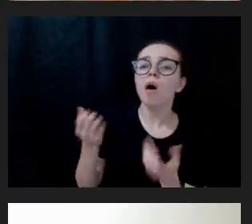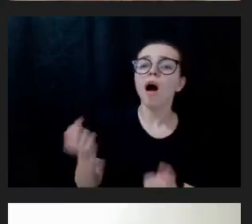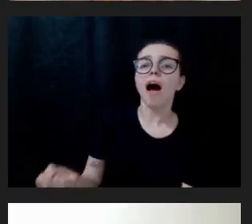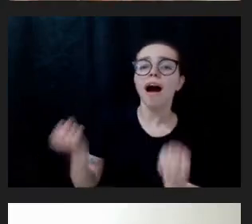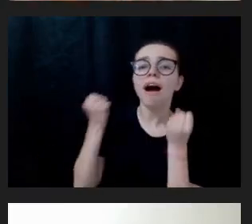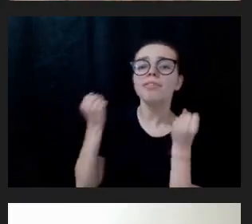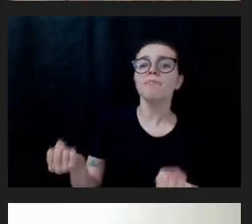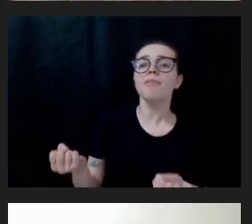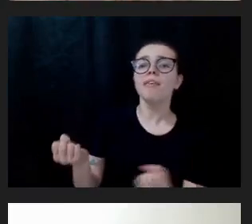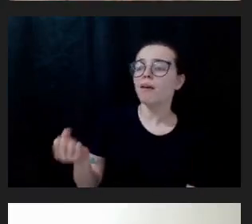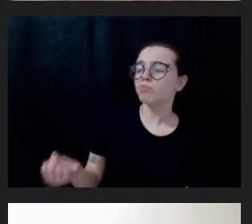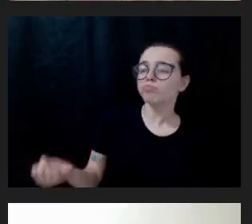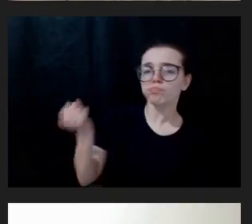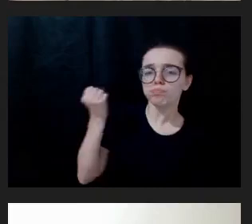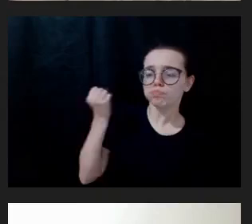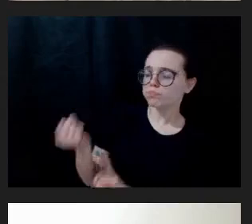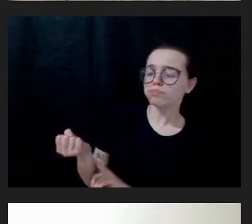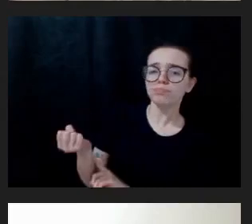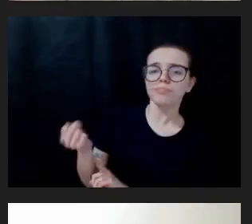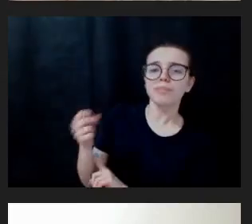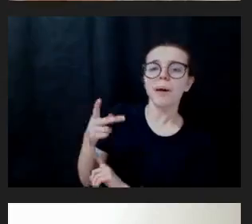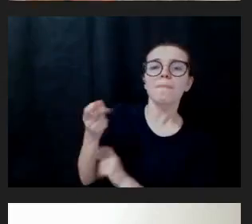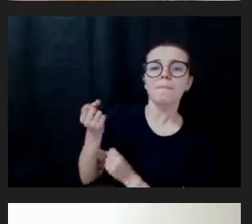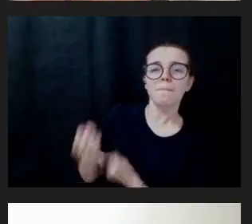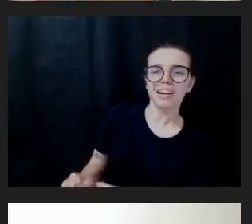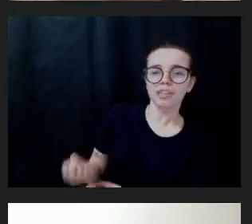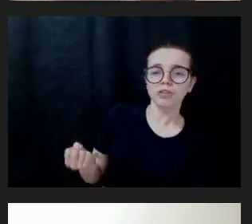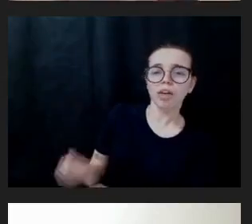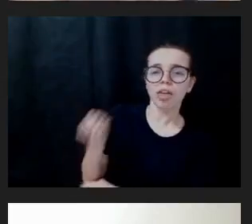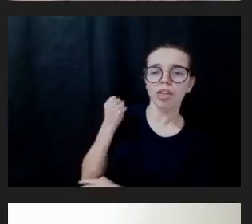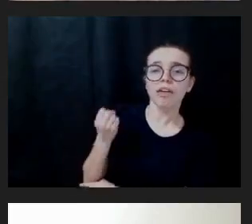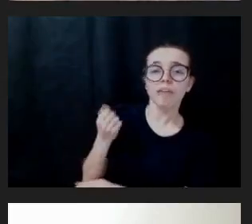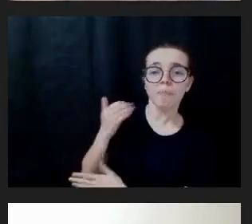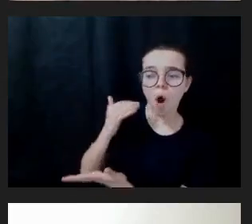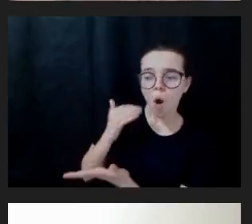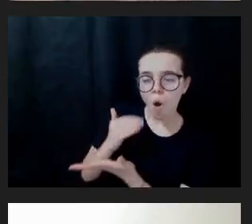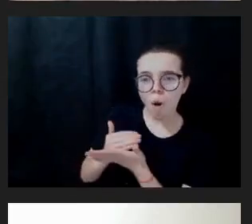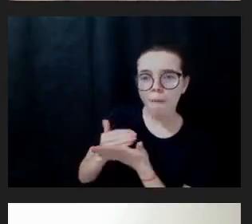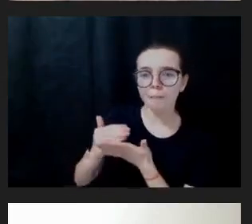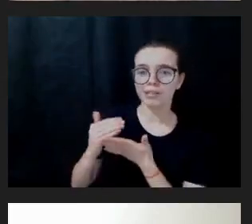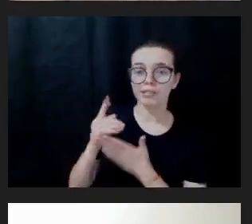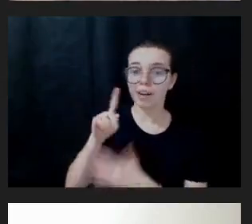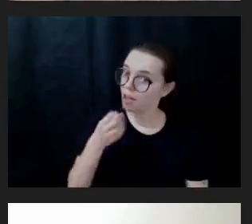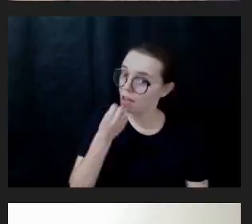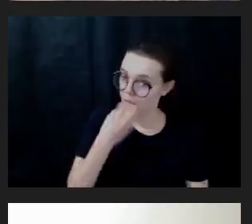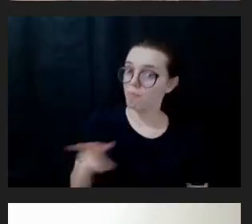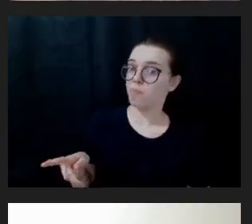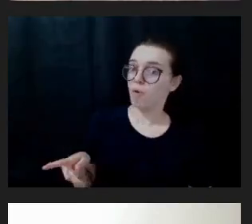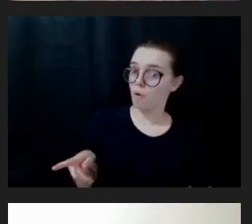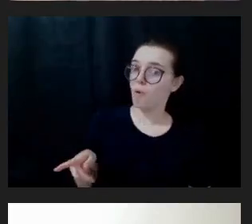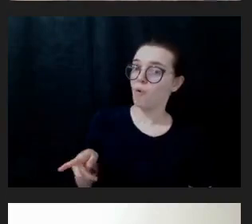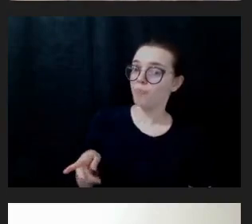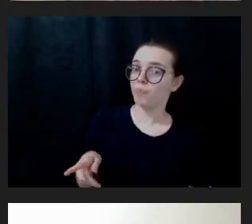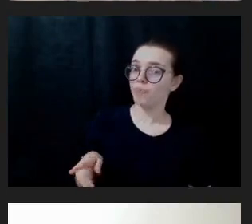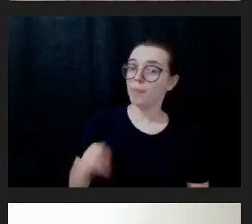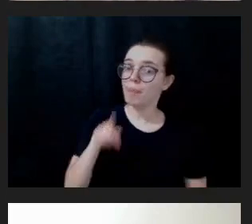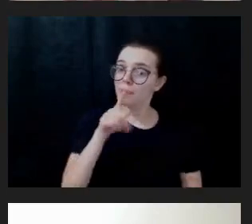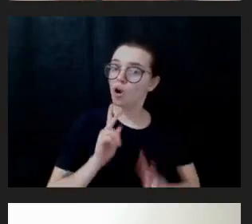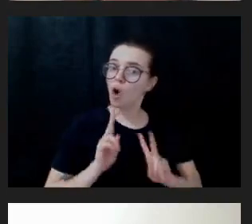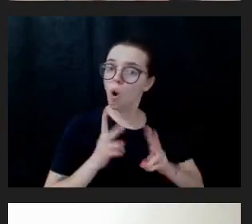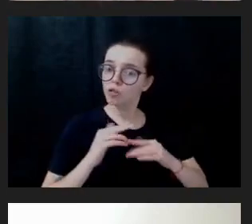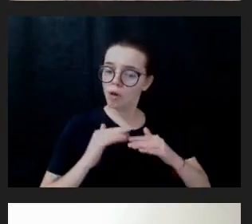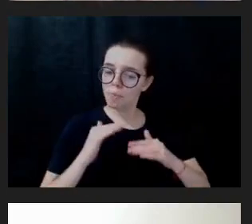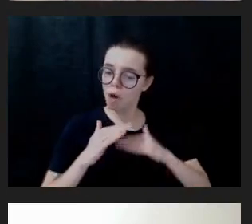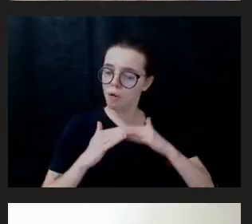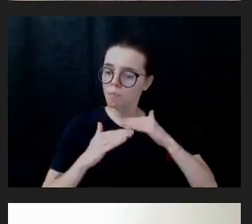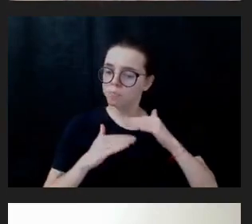fazer algum exercício é muito bom. Mas para que a gente continuar e ter cada vez mais benefícios,